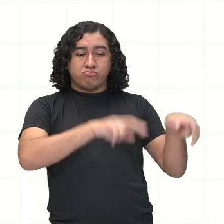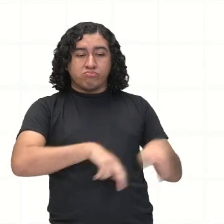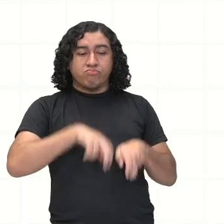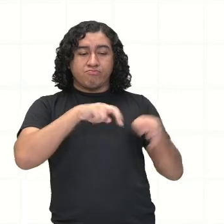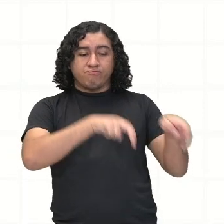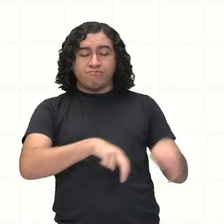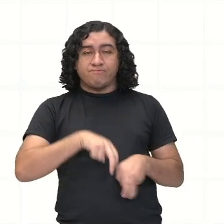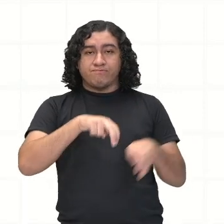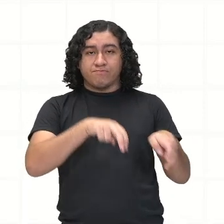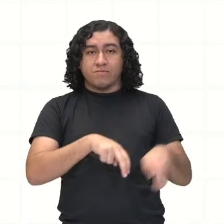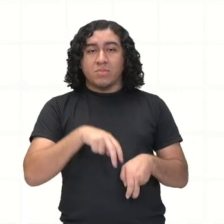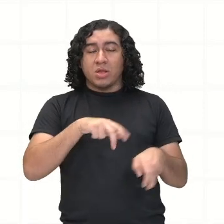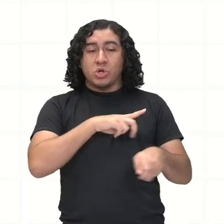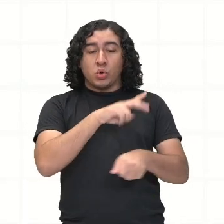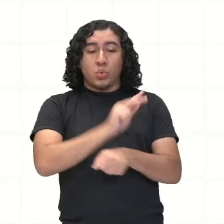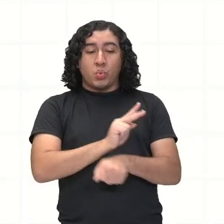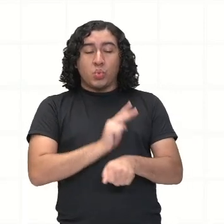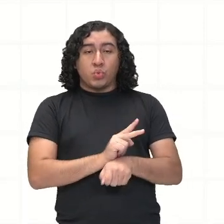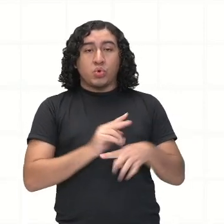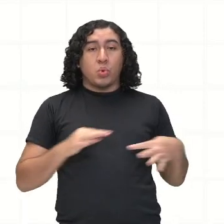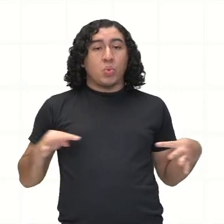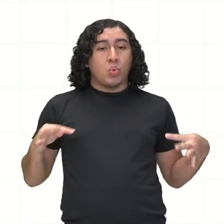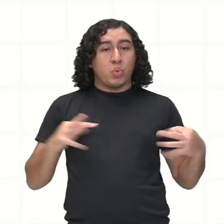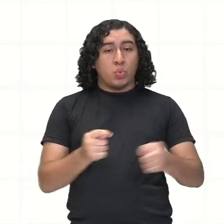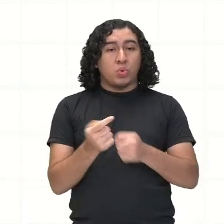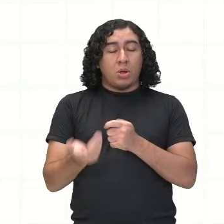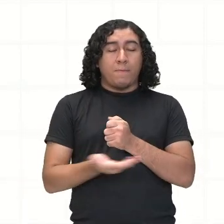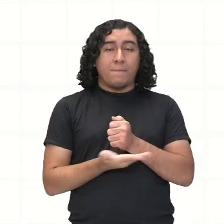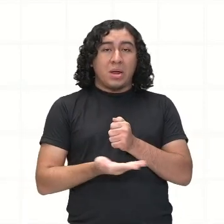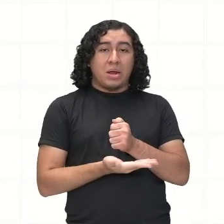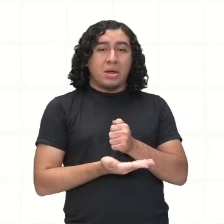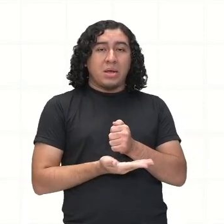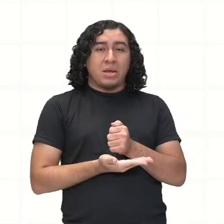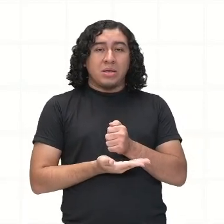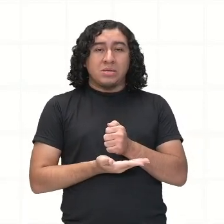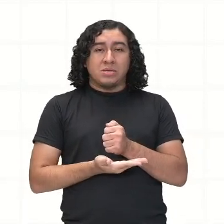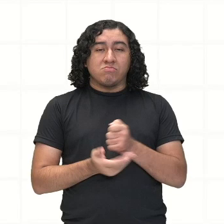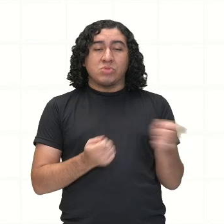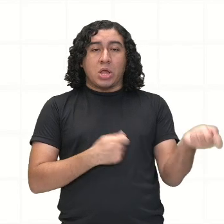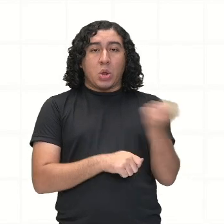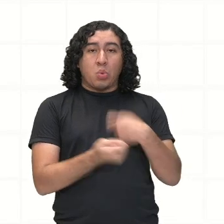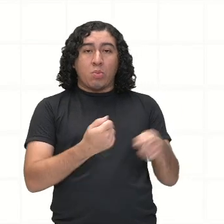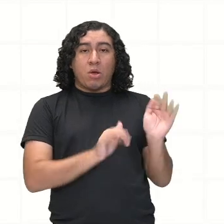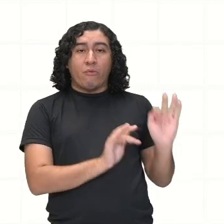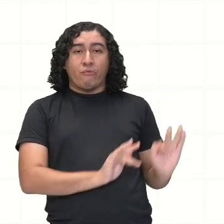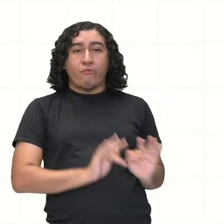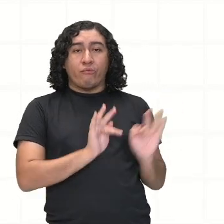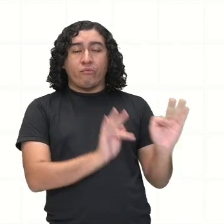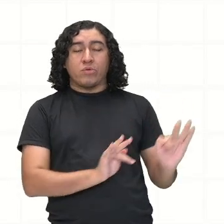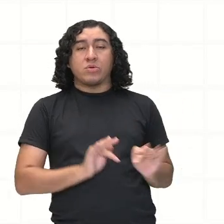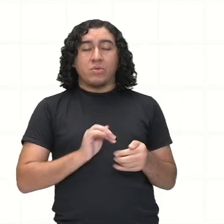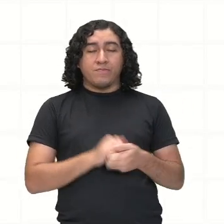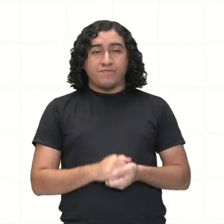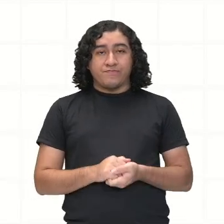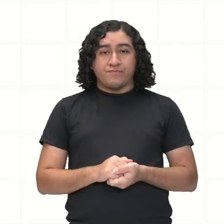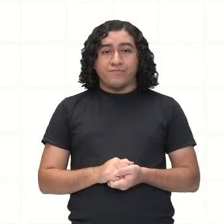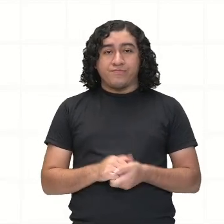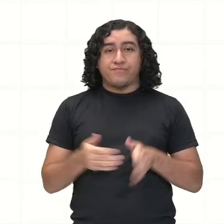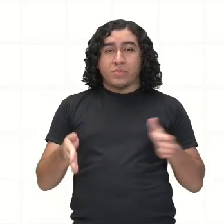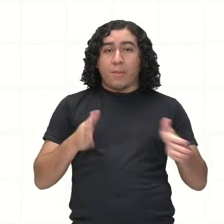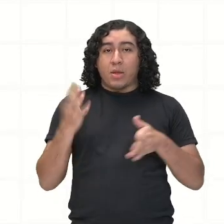e que sustentavam ali toda a base lá da economia feudal. E no período monárquico, com